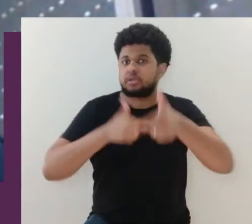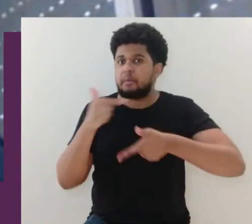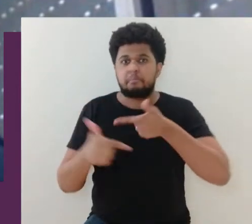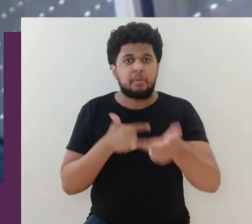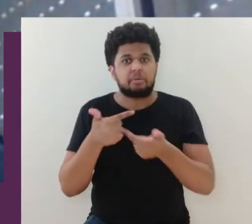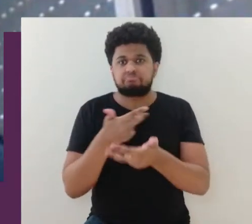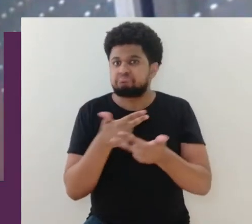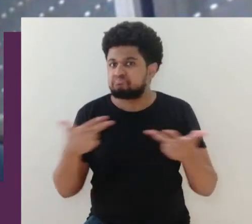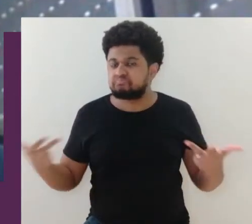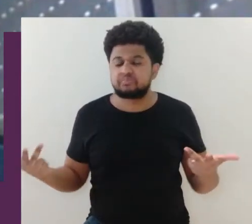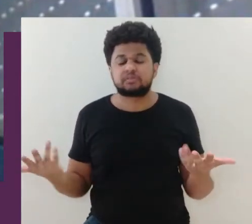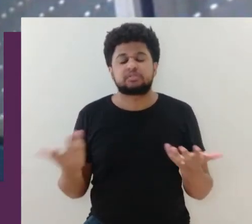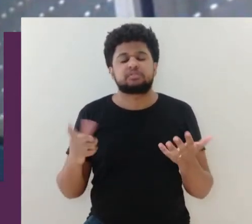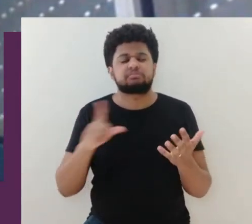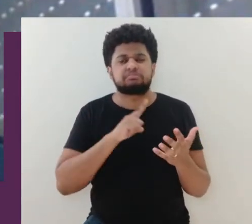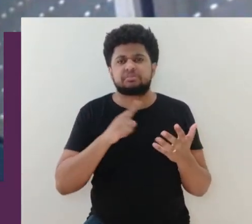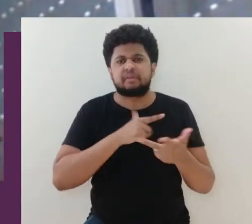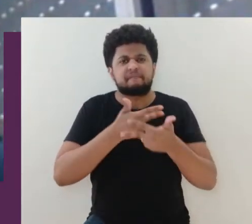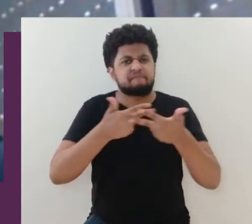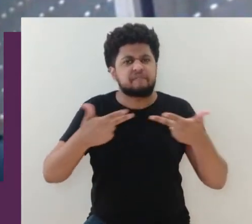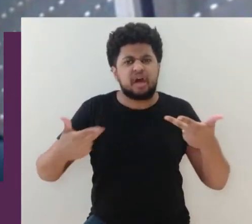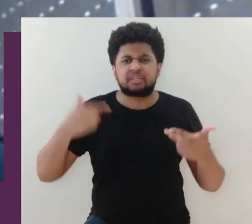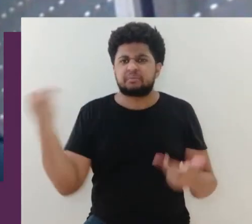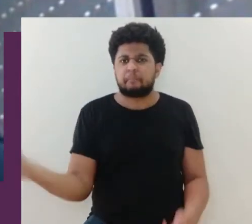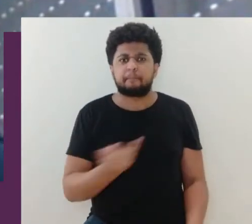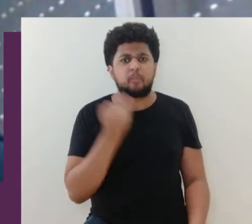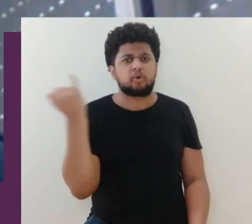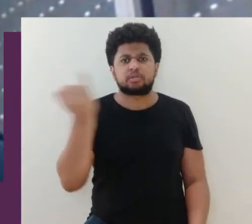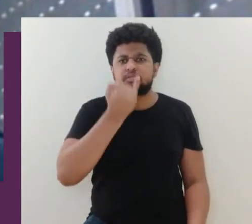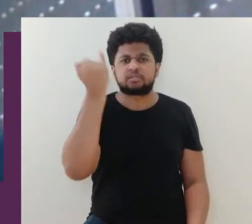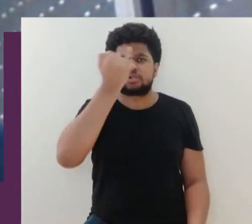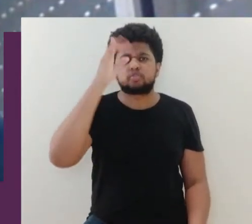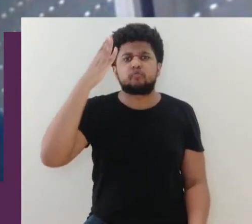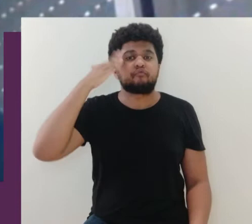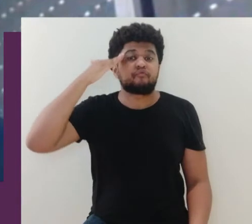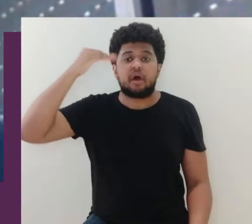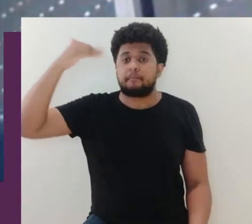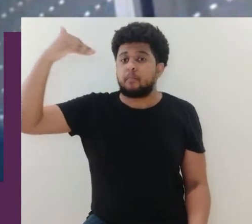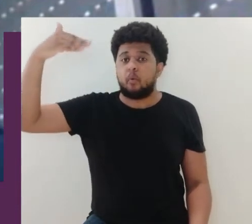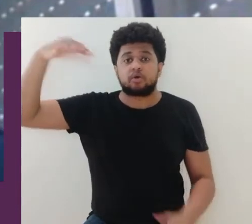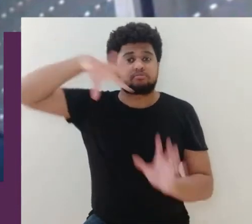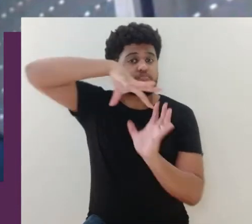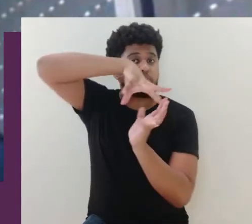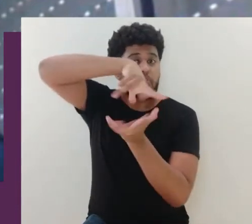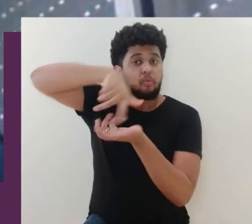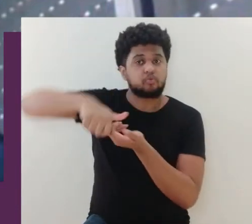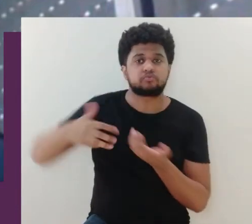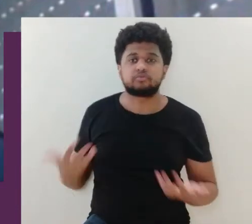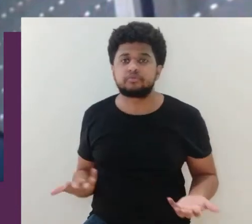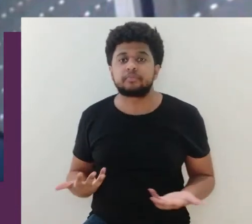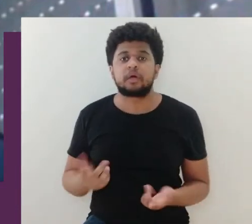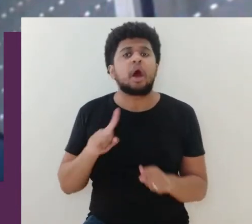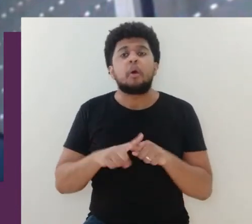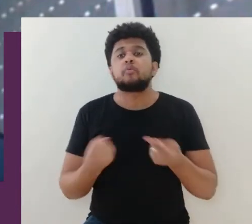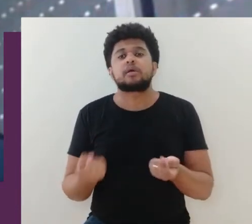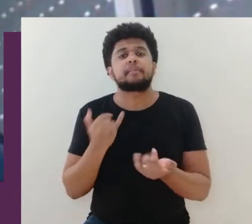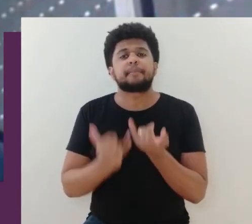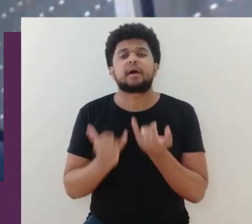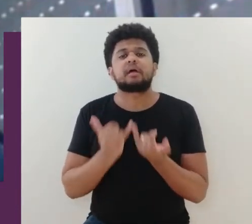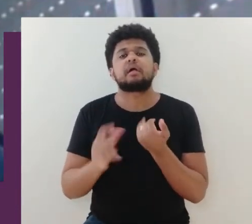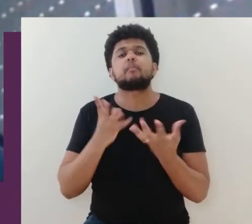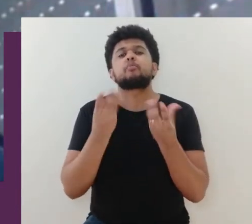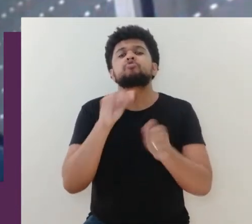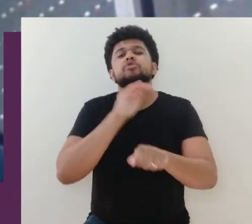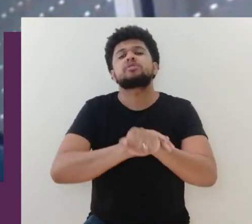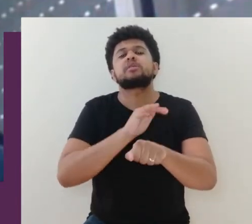saindo na Nature, na Science, na New England, são revistas das mais renomadas do planeta. Então, por que isso